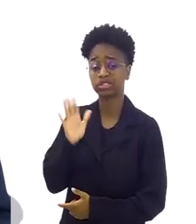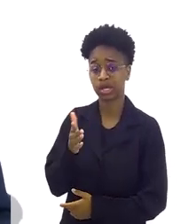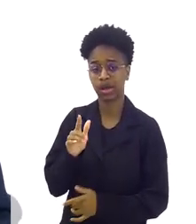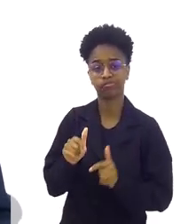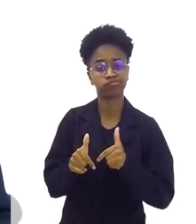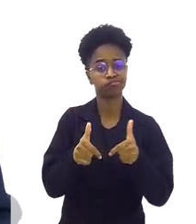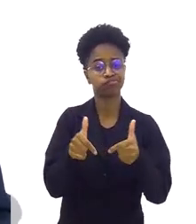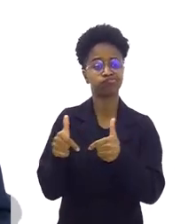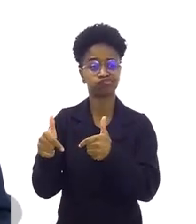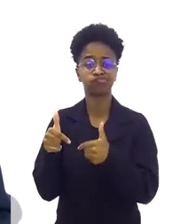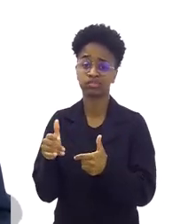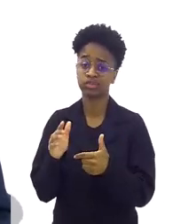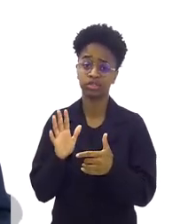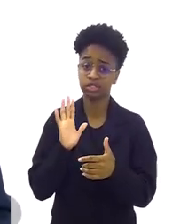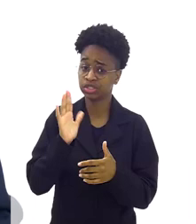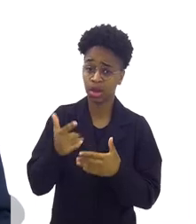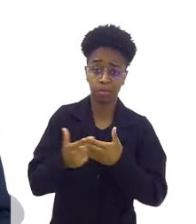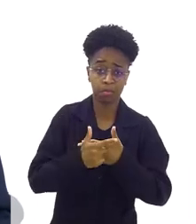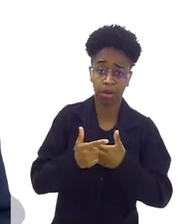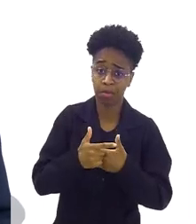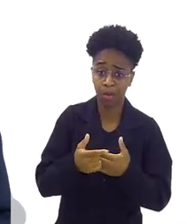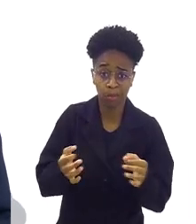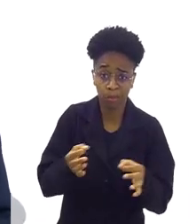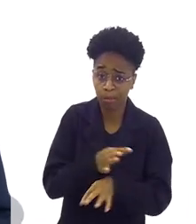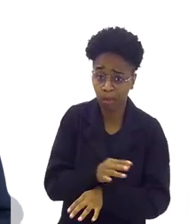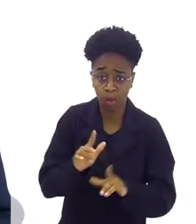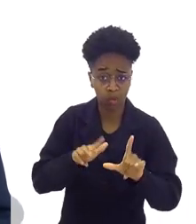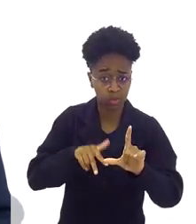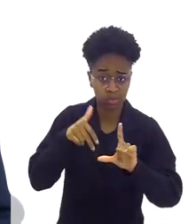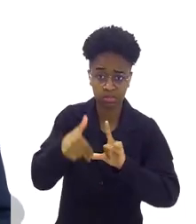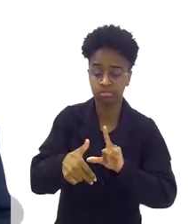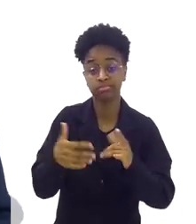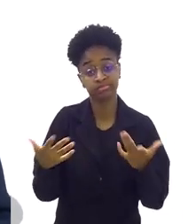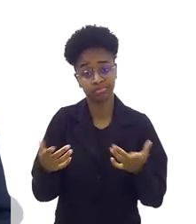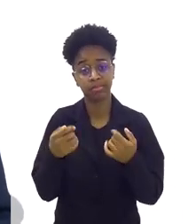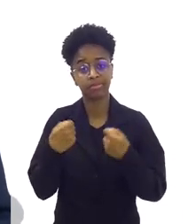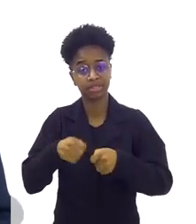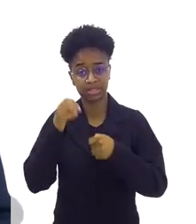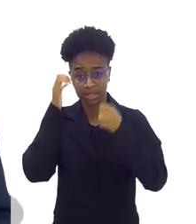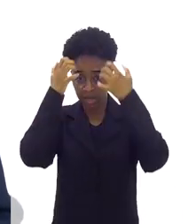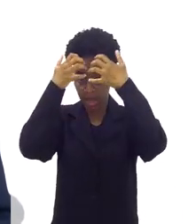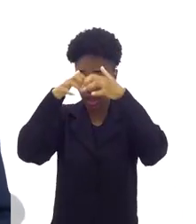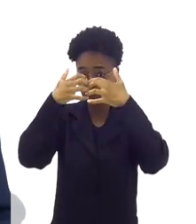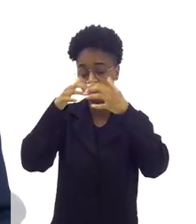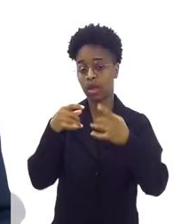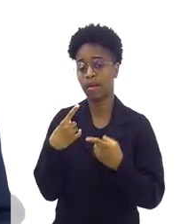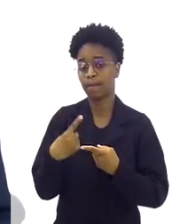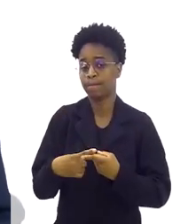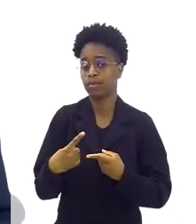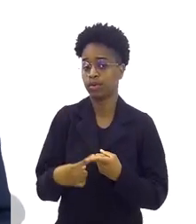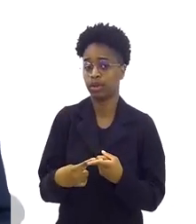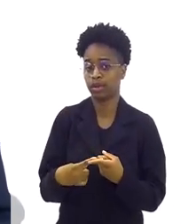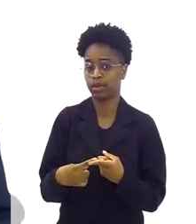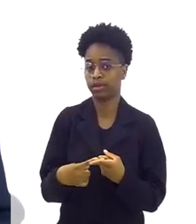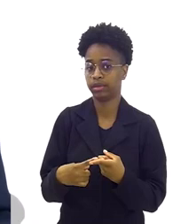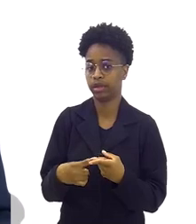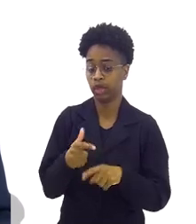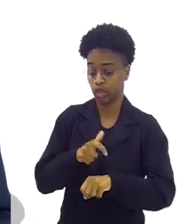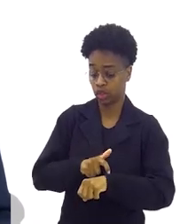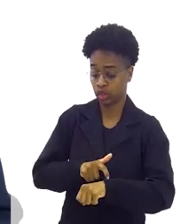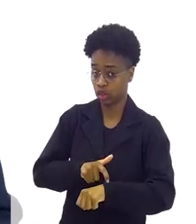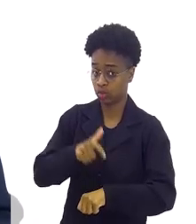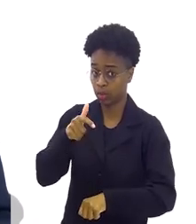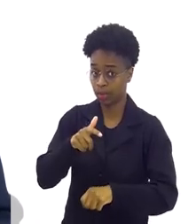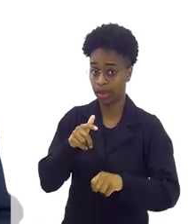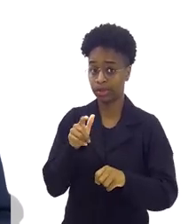fazia esse papel do metaverso há muito tempo, né? Eu acho que é importante ter esse ponto de reflexão. Certo. Porque a